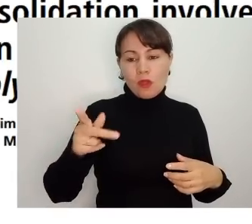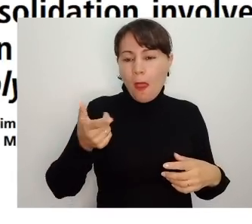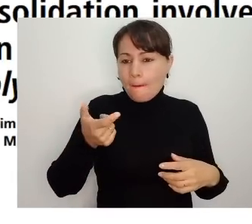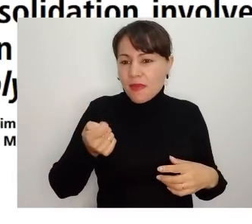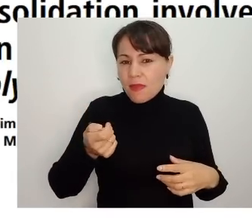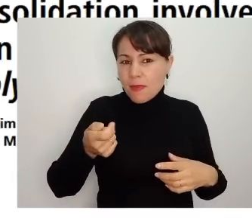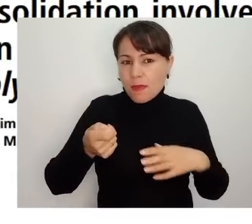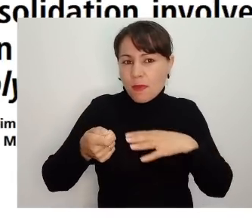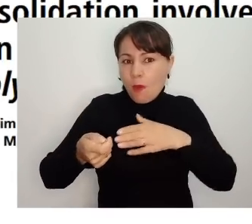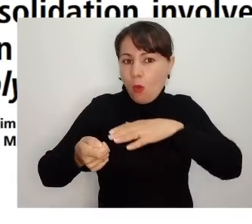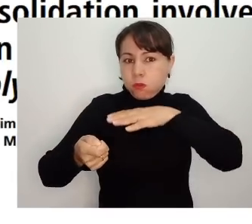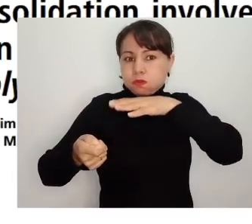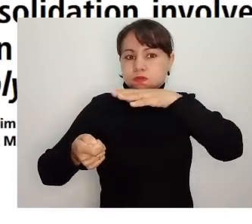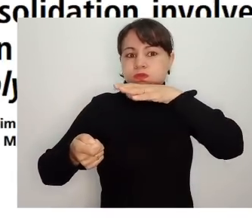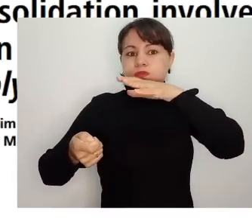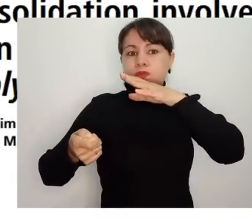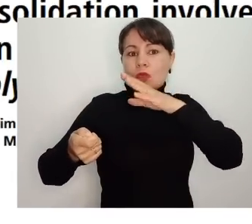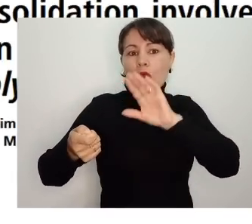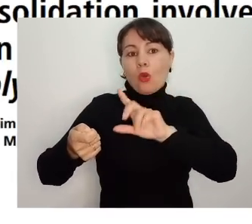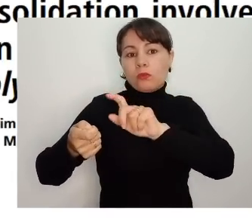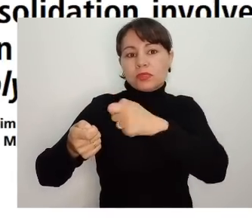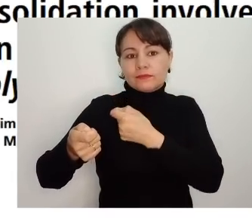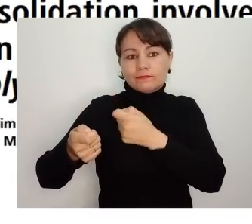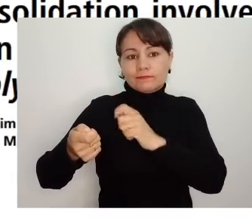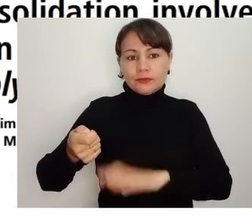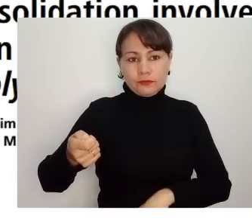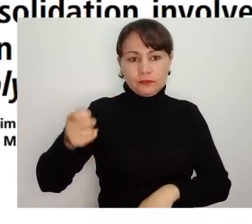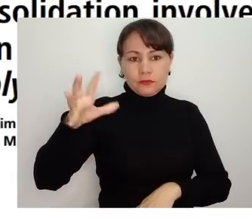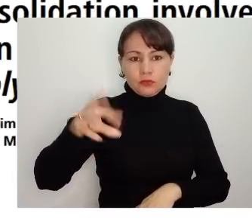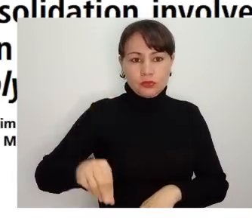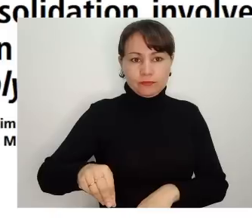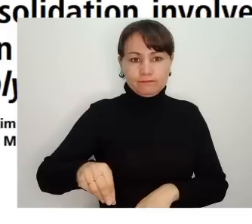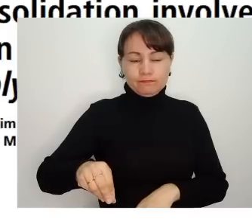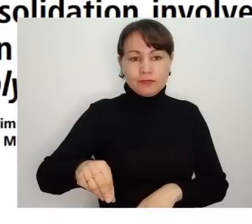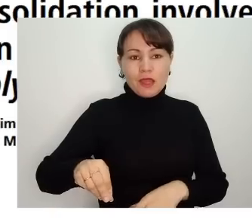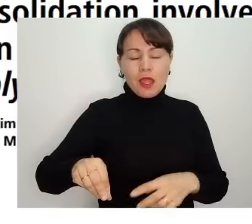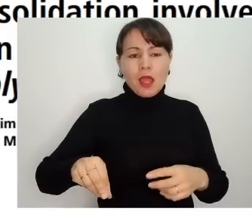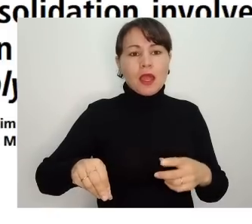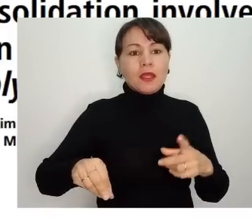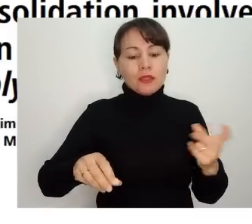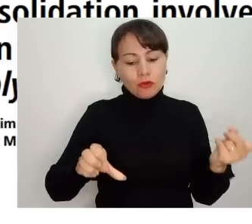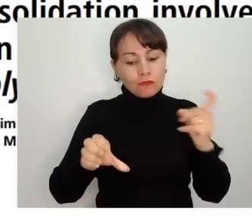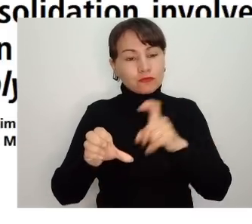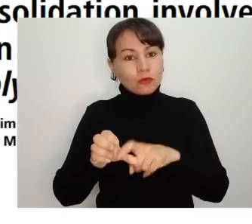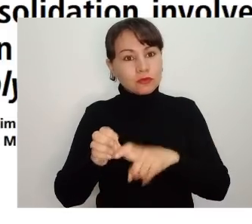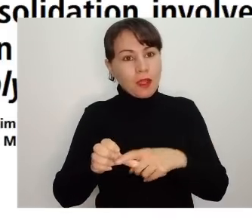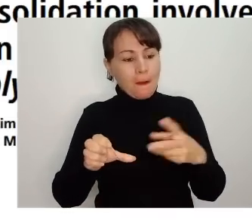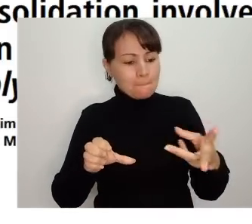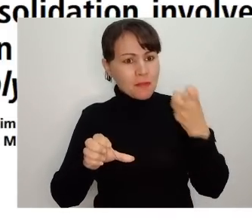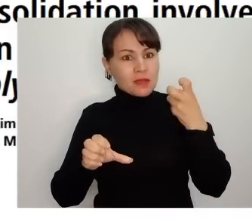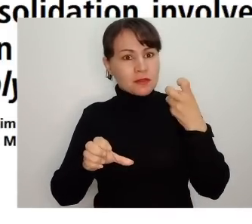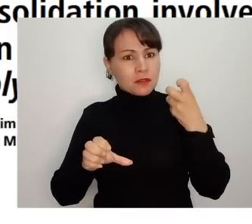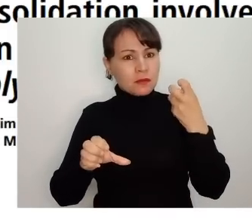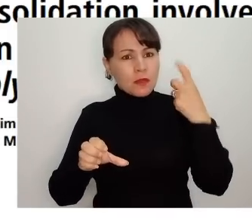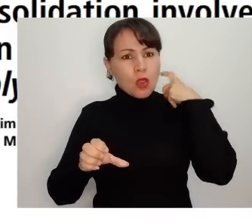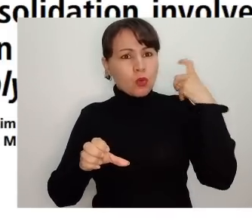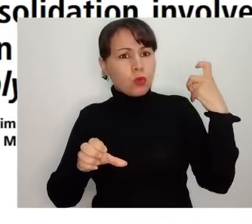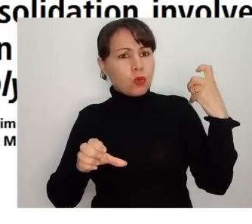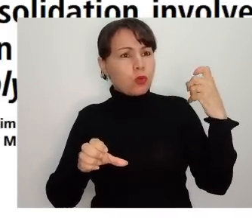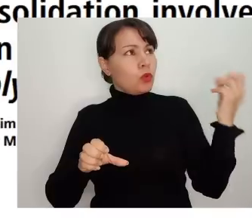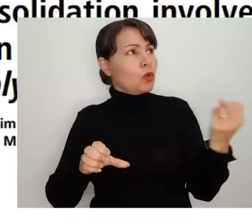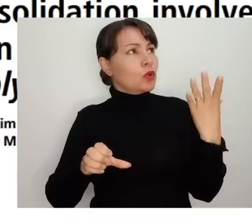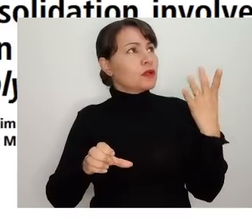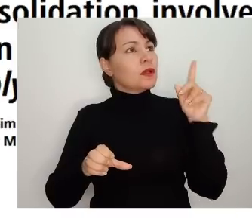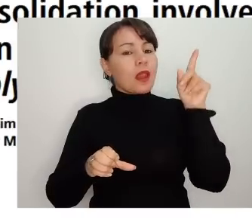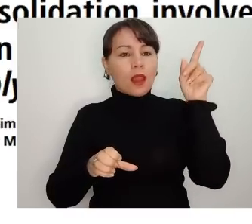e aumentasse, ou diminuísse, ou desligasse. Aí sim eu ia voltar a receber o